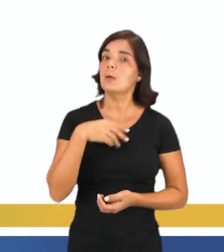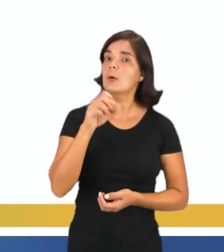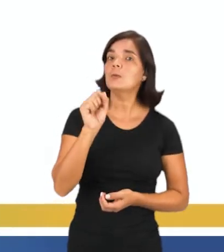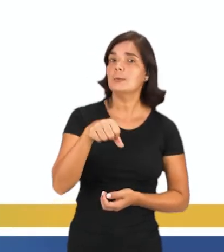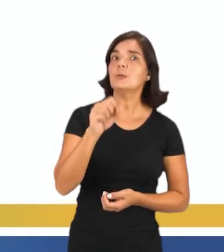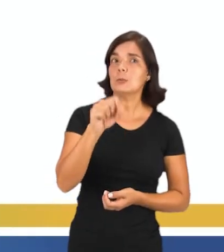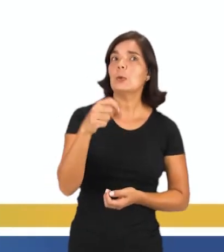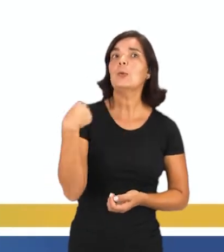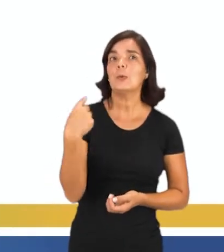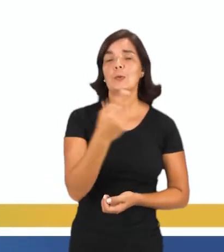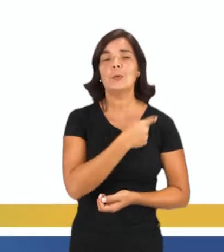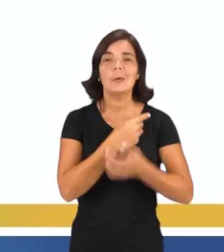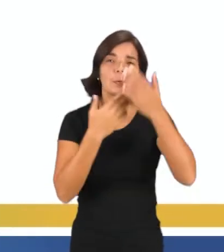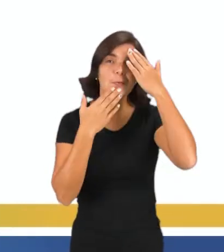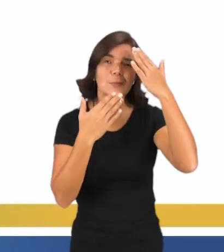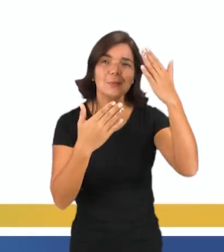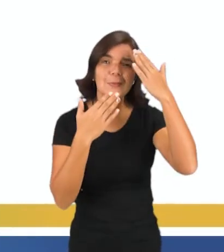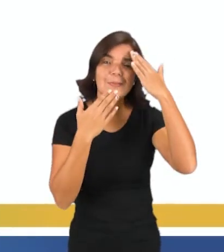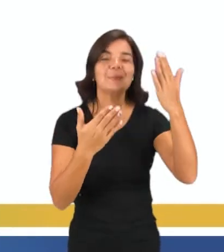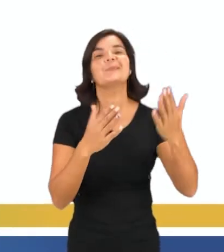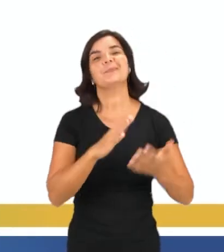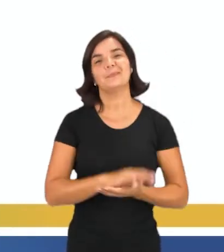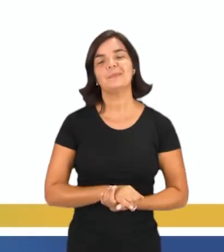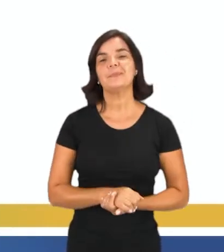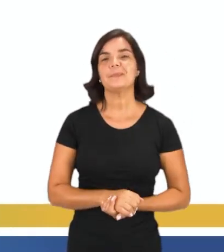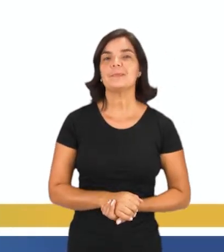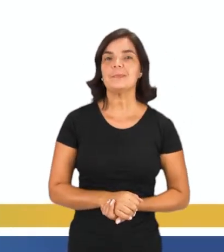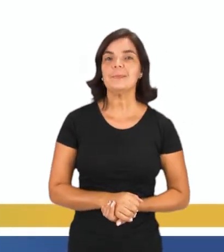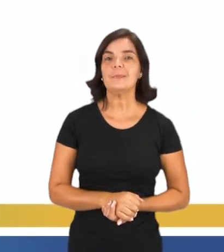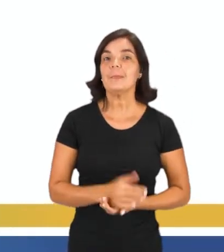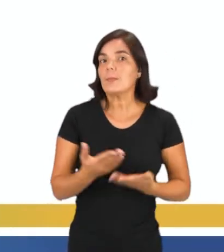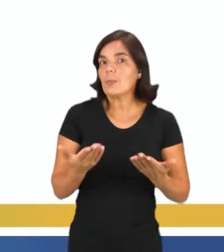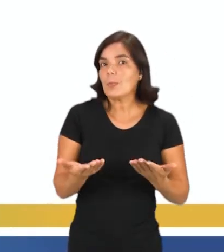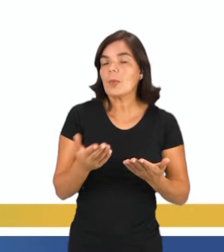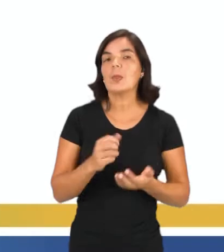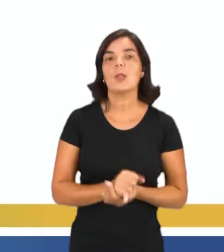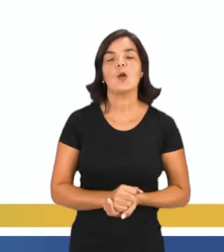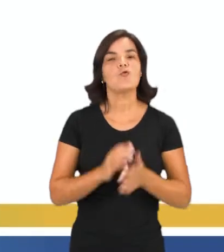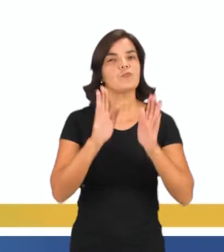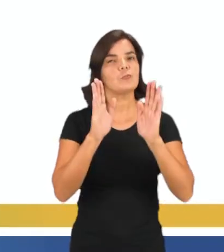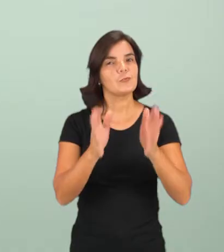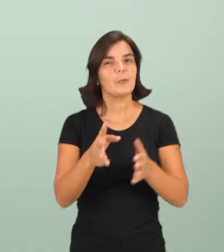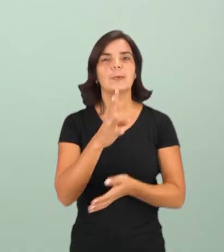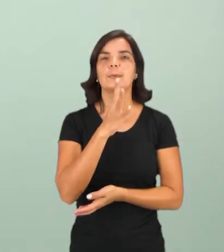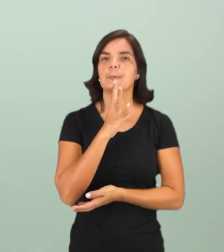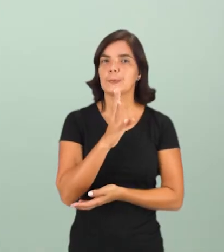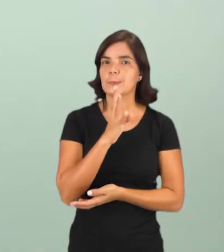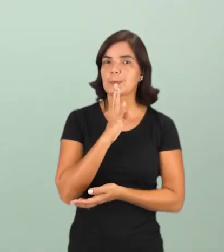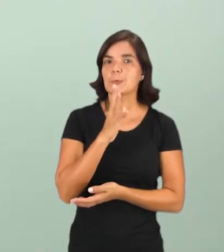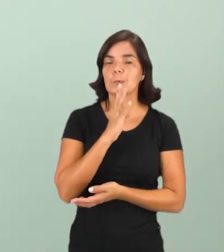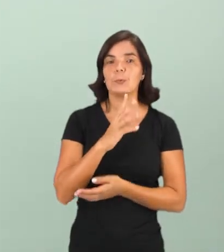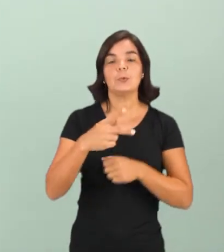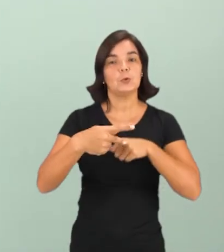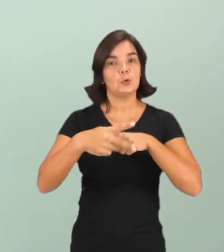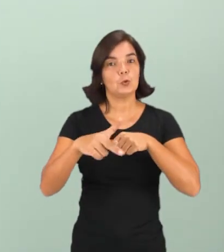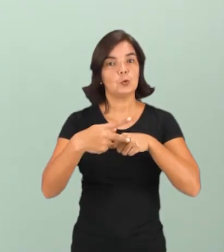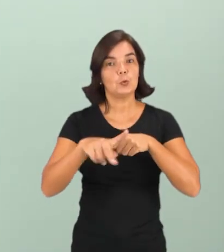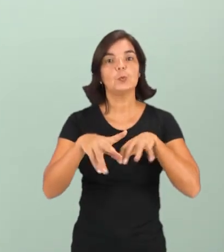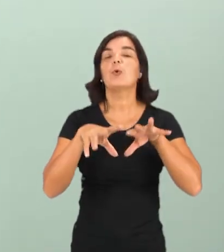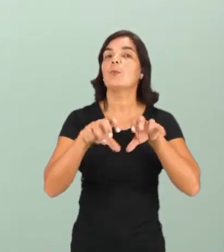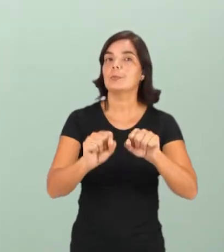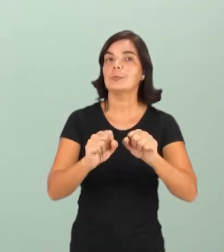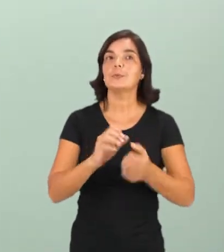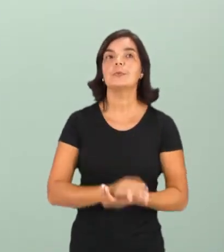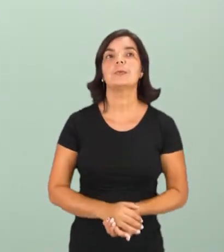sim, são nuestras, muitas graças, sim, obrigada, são nossas. Bom, já que nós já conhecemos os pronomes